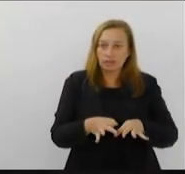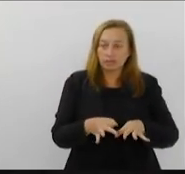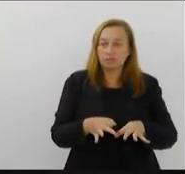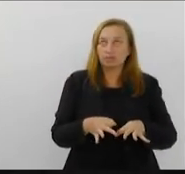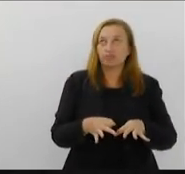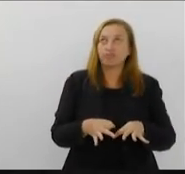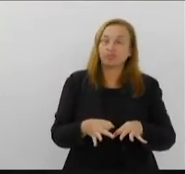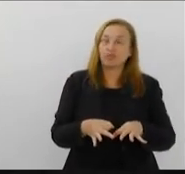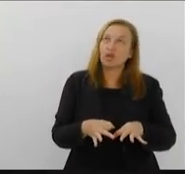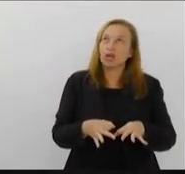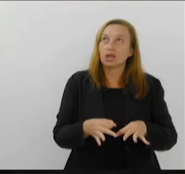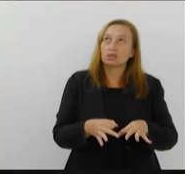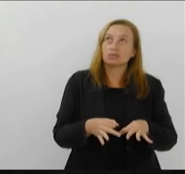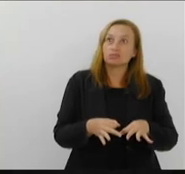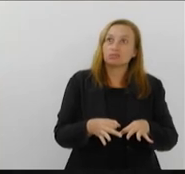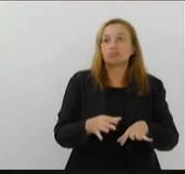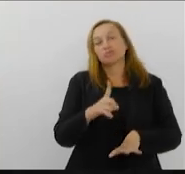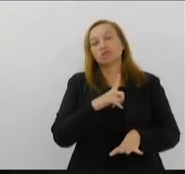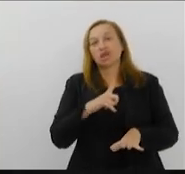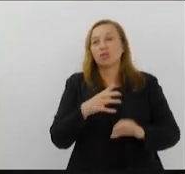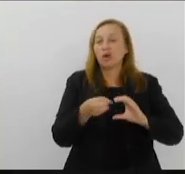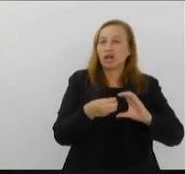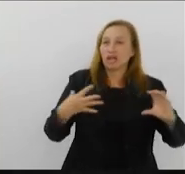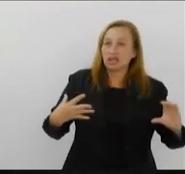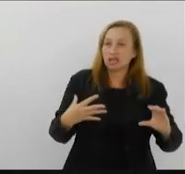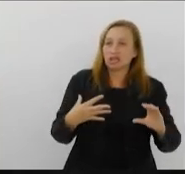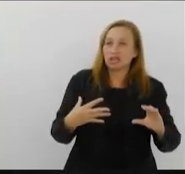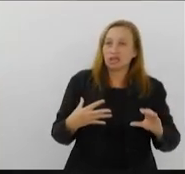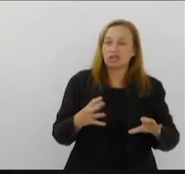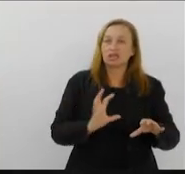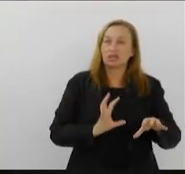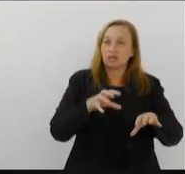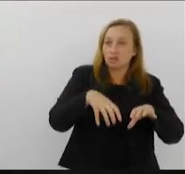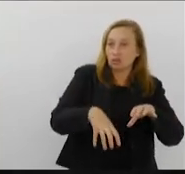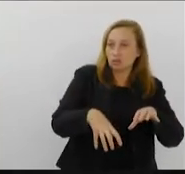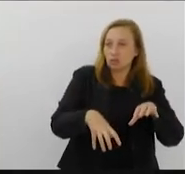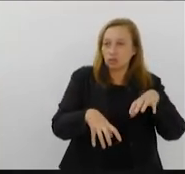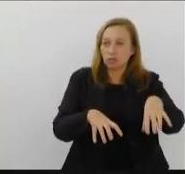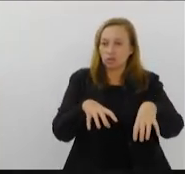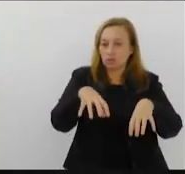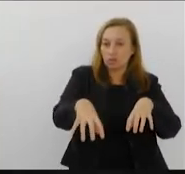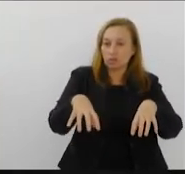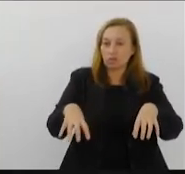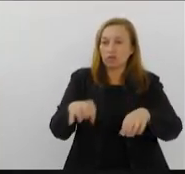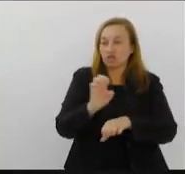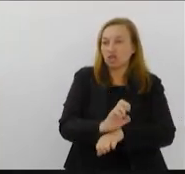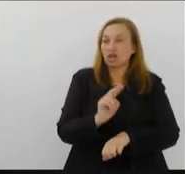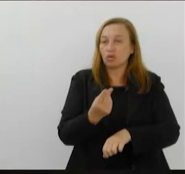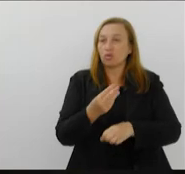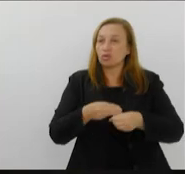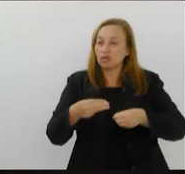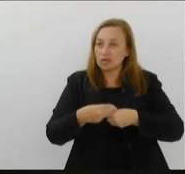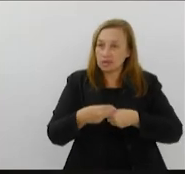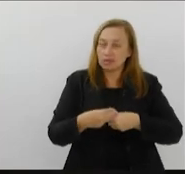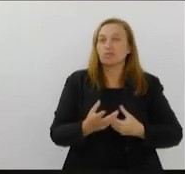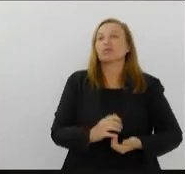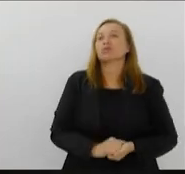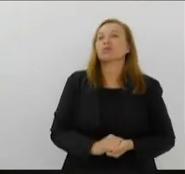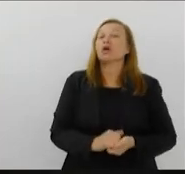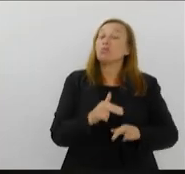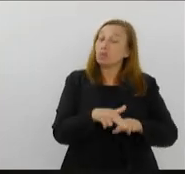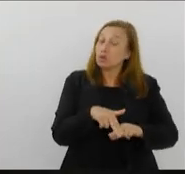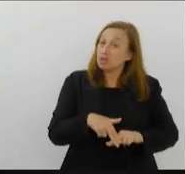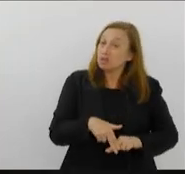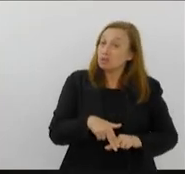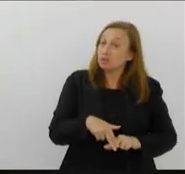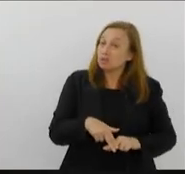seja, em planos que tenham a característica da regionalidade daquele estado, daquele município, daquela comunidade. Por isso